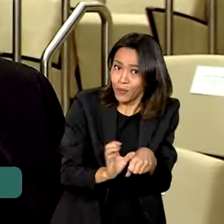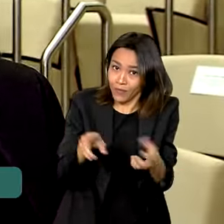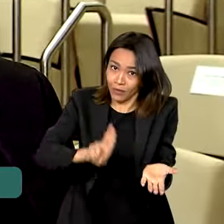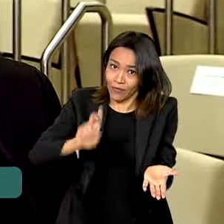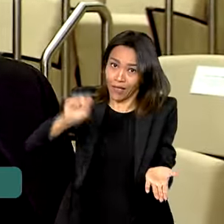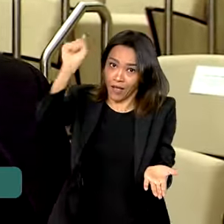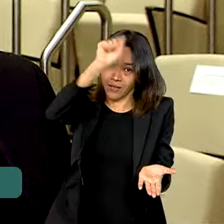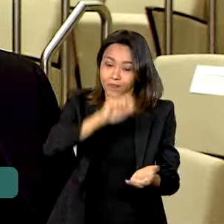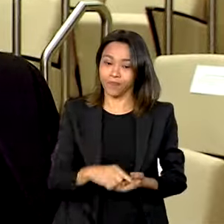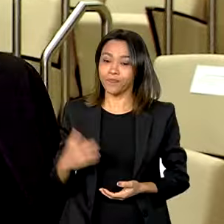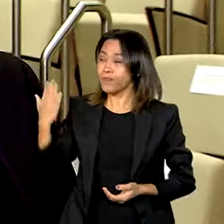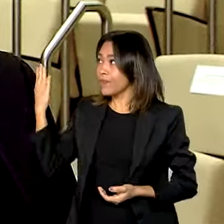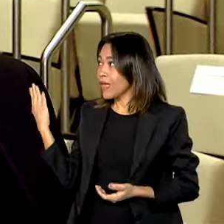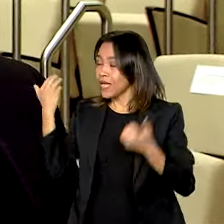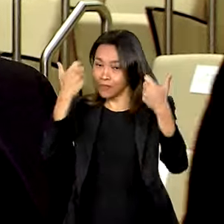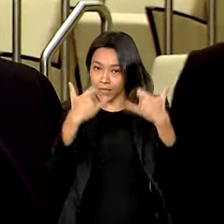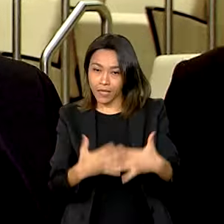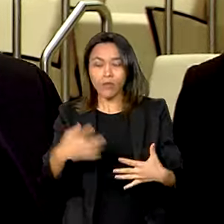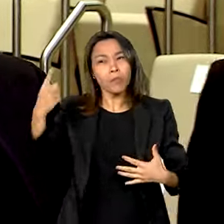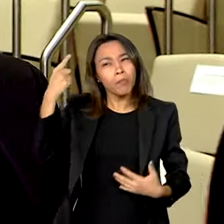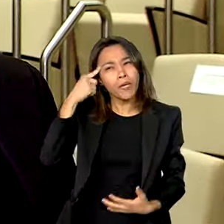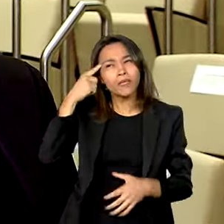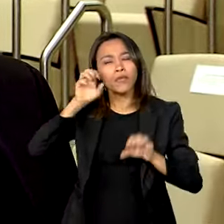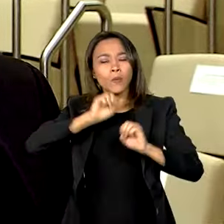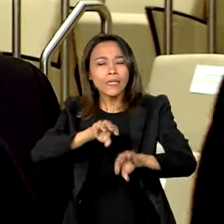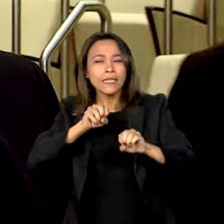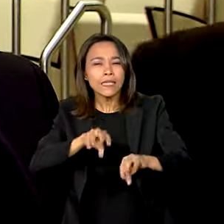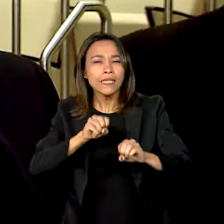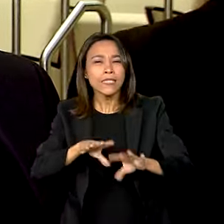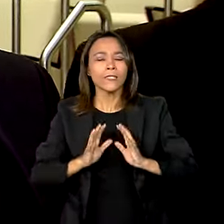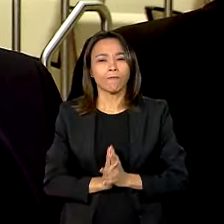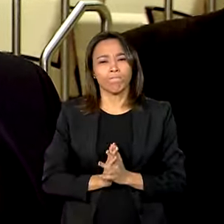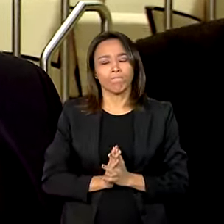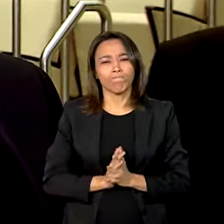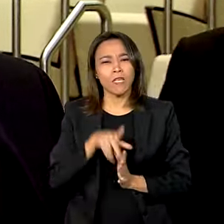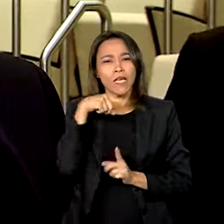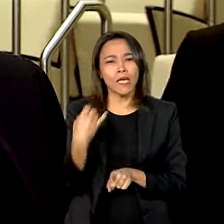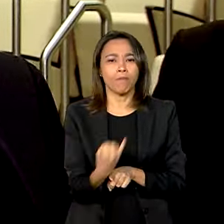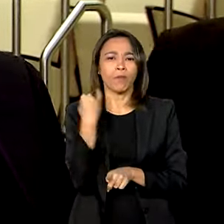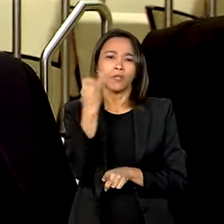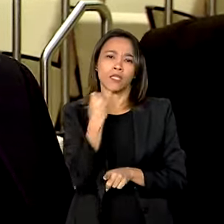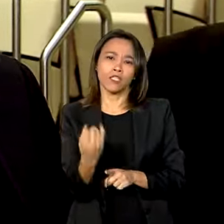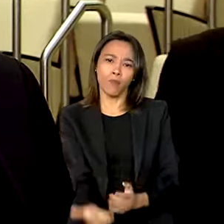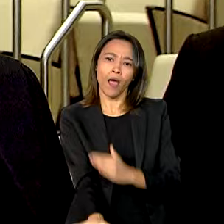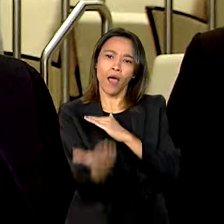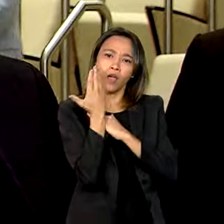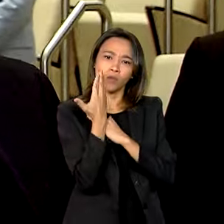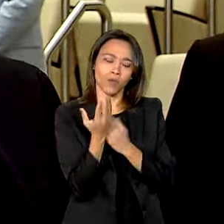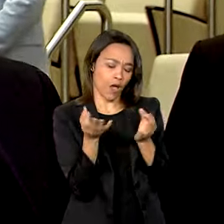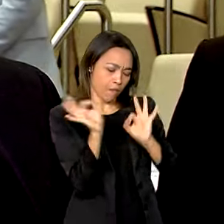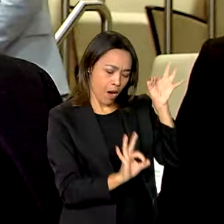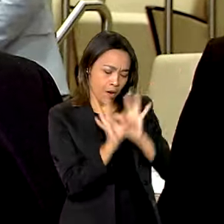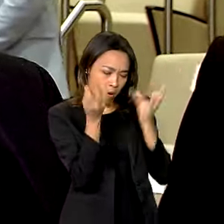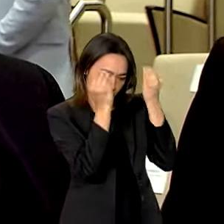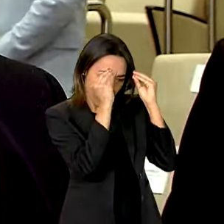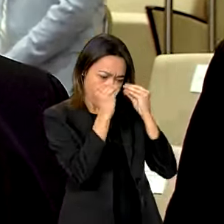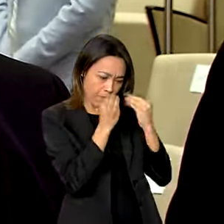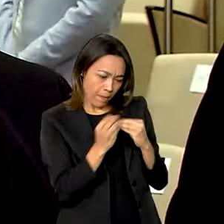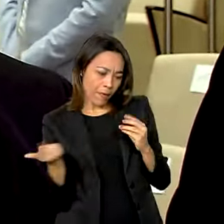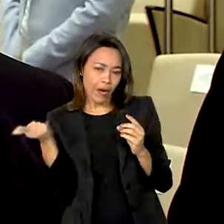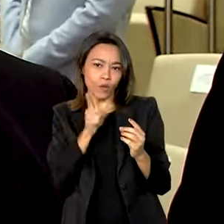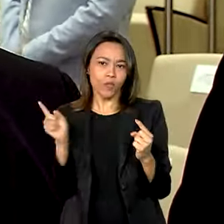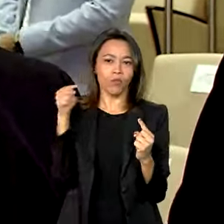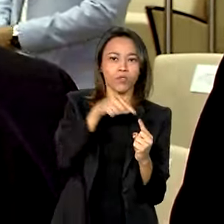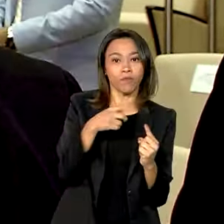educação a etapa da avaliação é um ponto essencial pro planejamento e PR concretiza dos objetivos então com